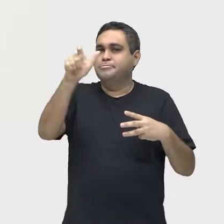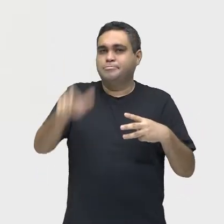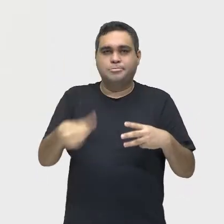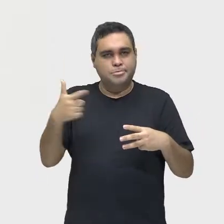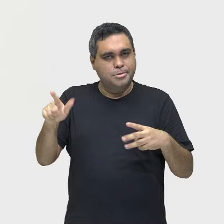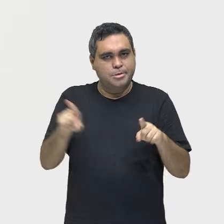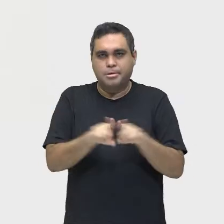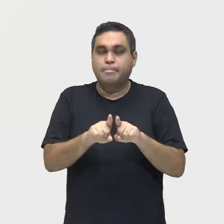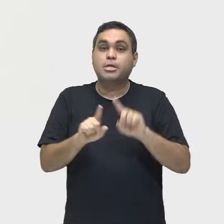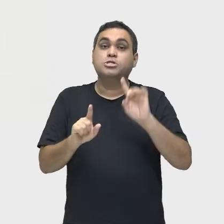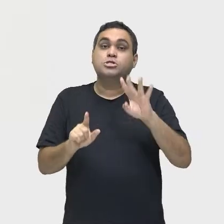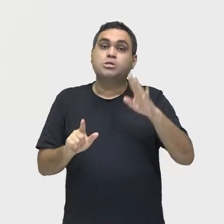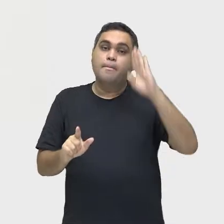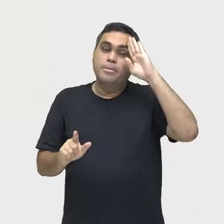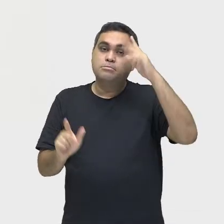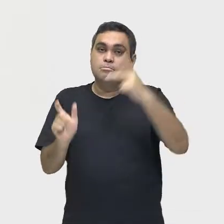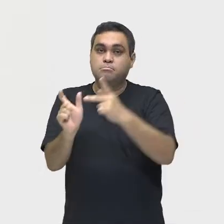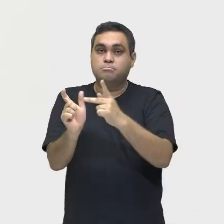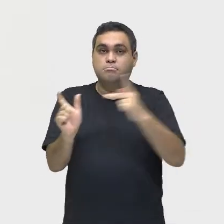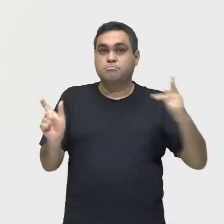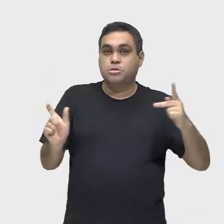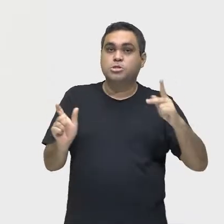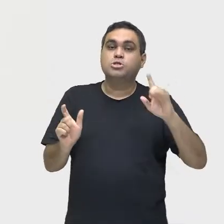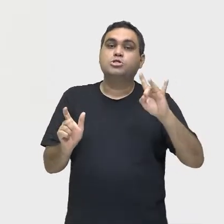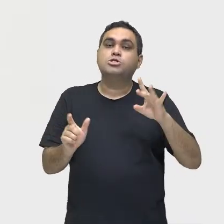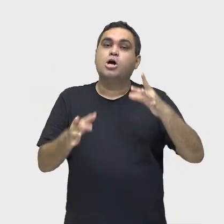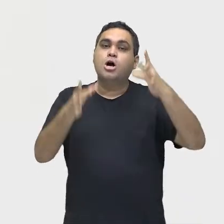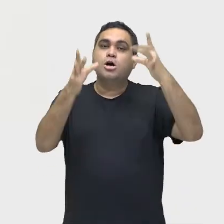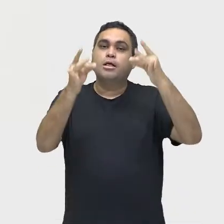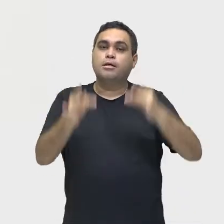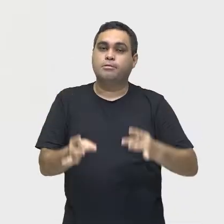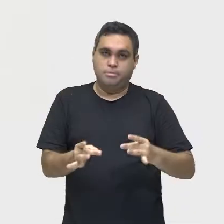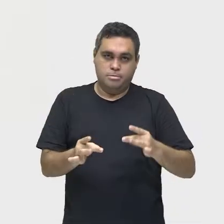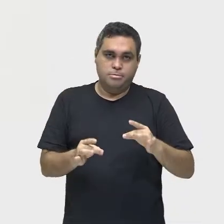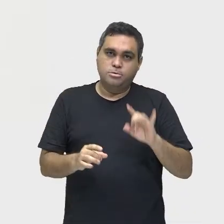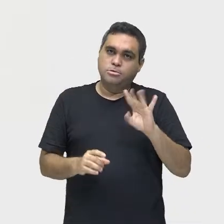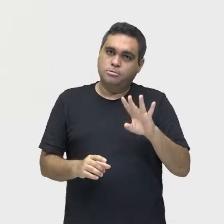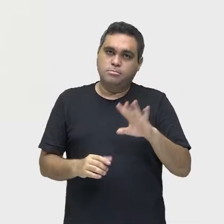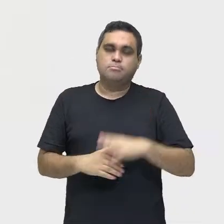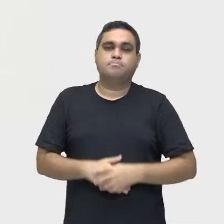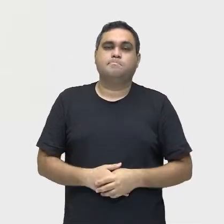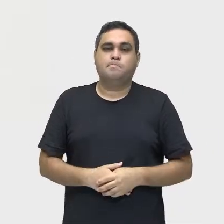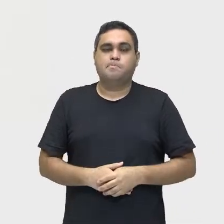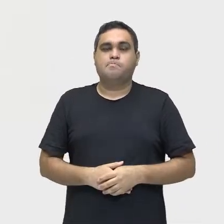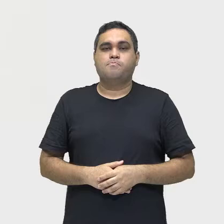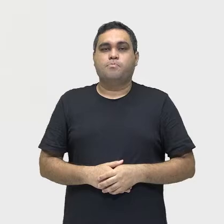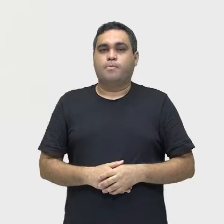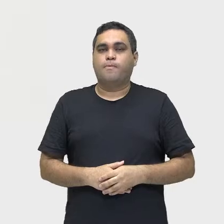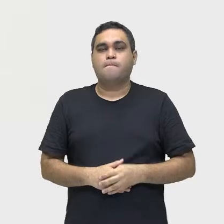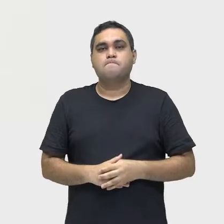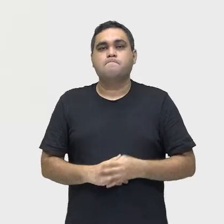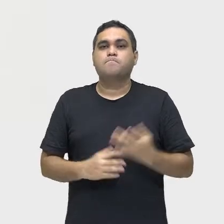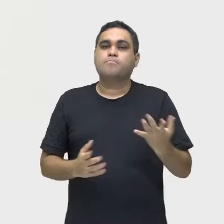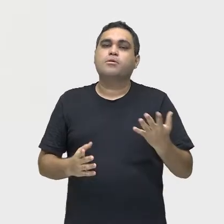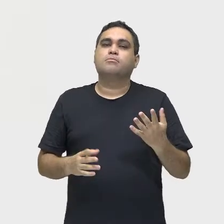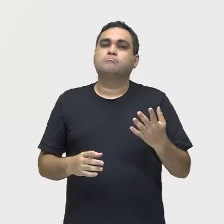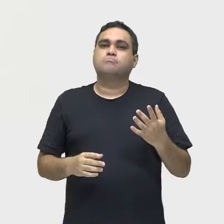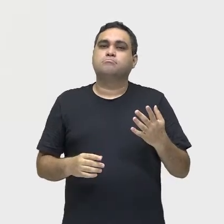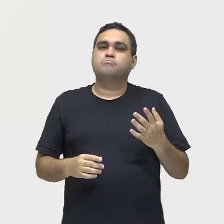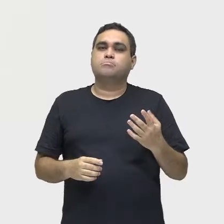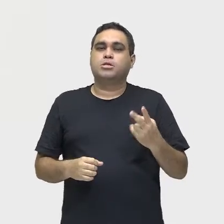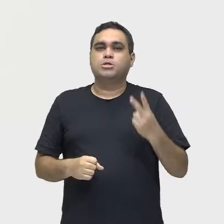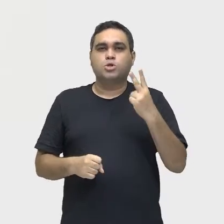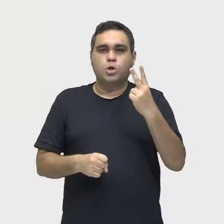Apenas a descrição, então, dessa existência de haver formigas na casa. E faz 2 anos que